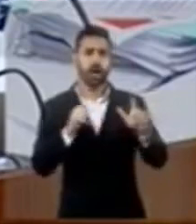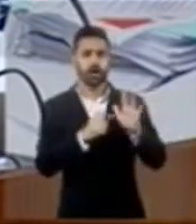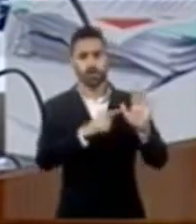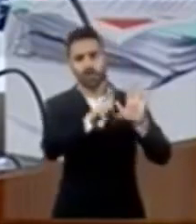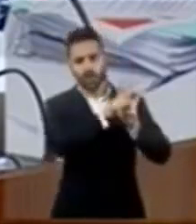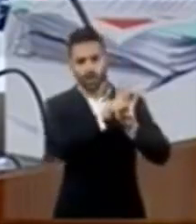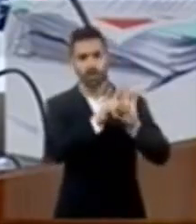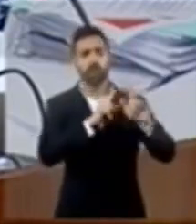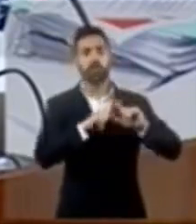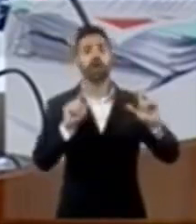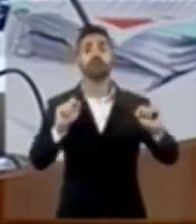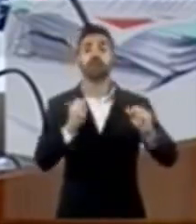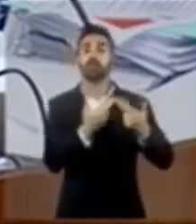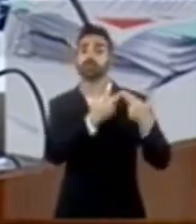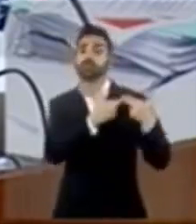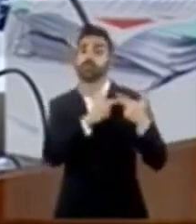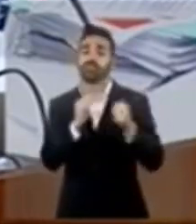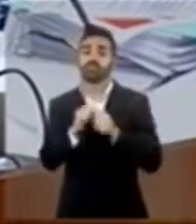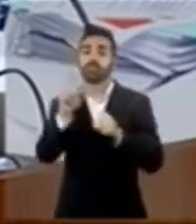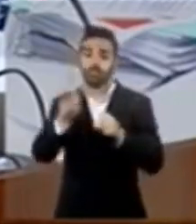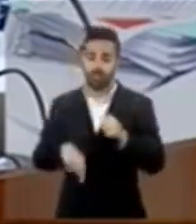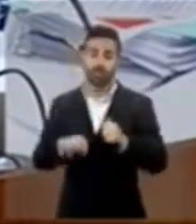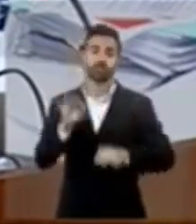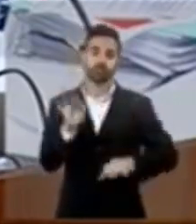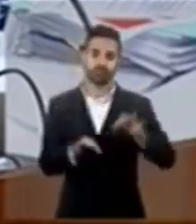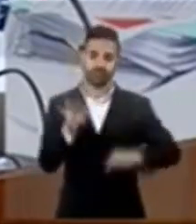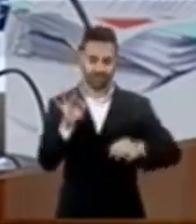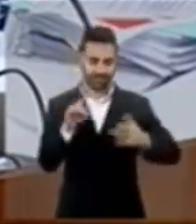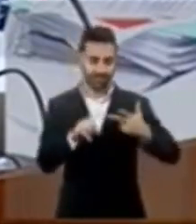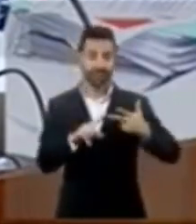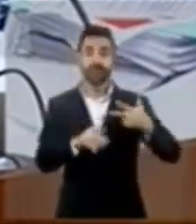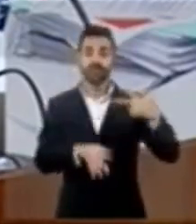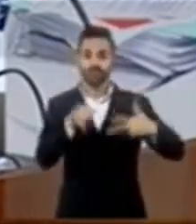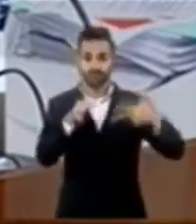Poder Judiciário. E nós temos exemplos no mundo todo.